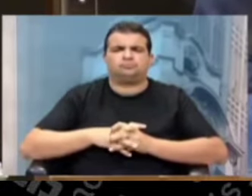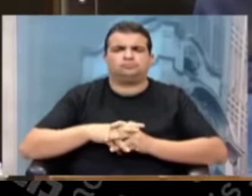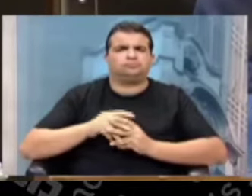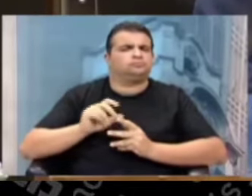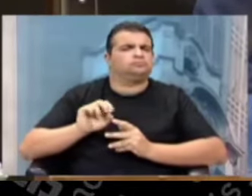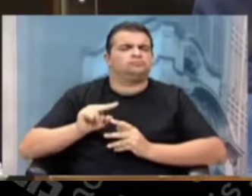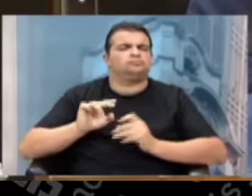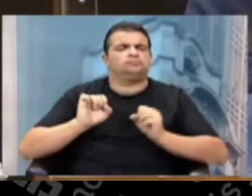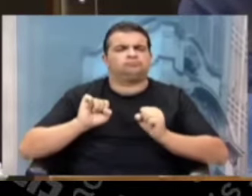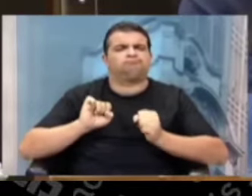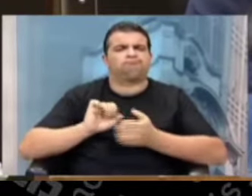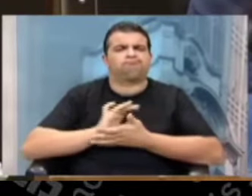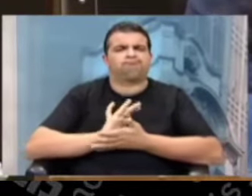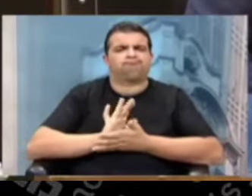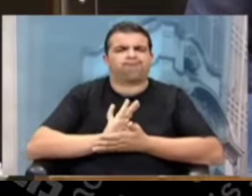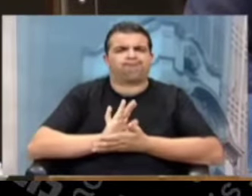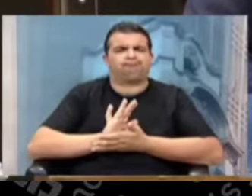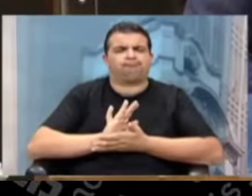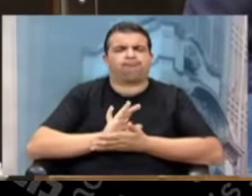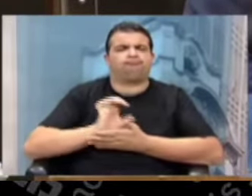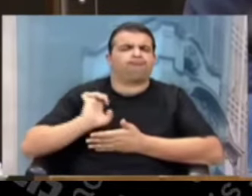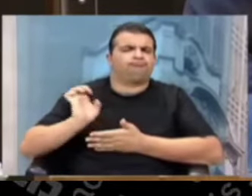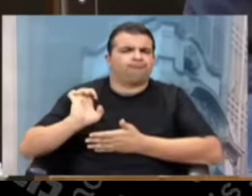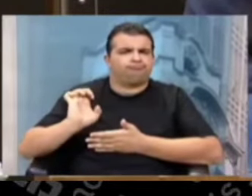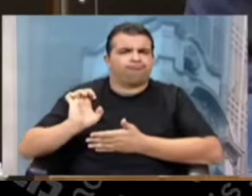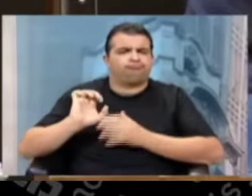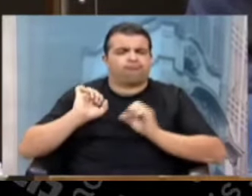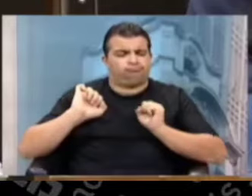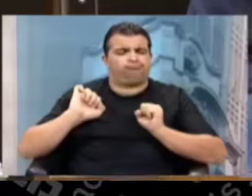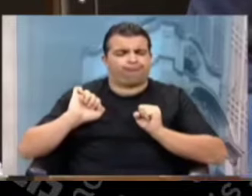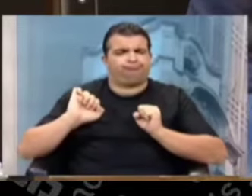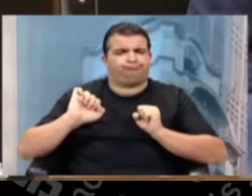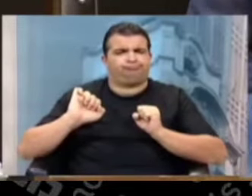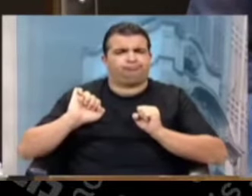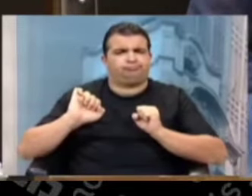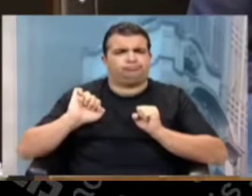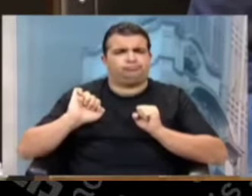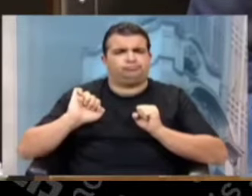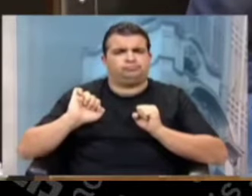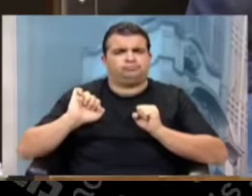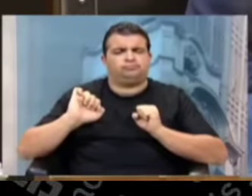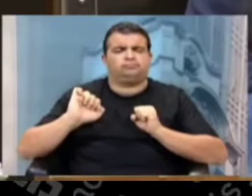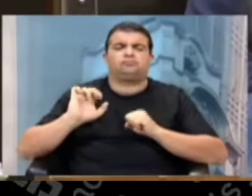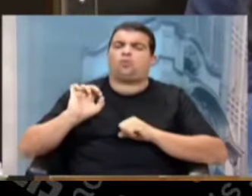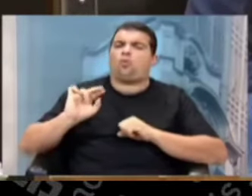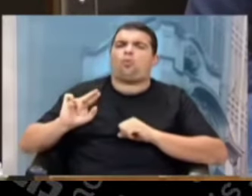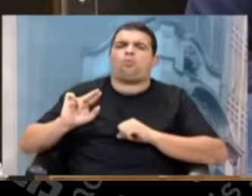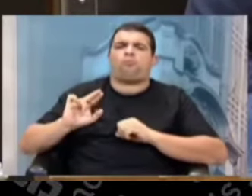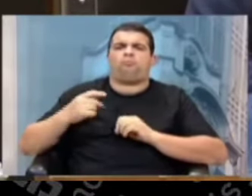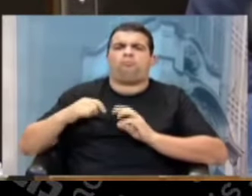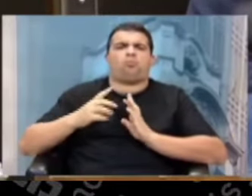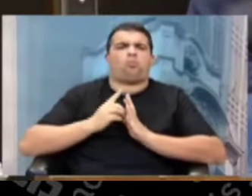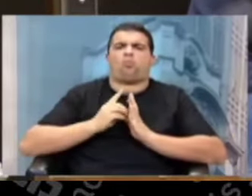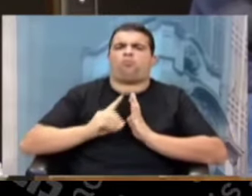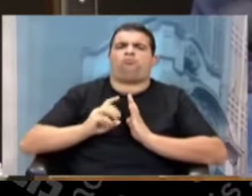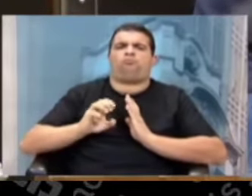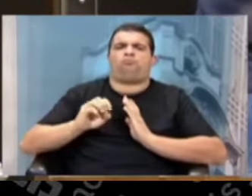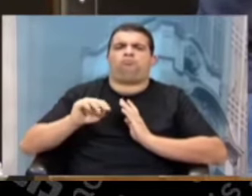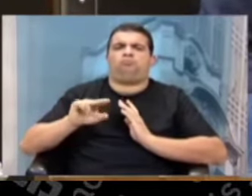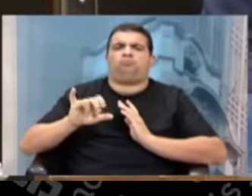podemos discriminar homossexuais, que nós temos que odiar